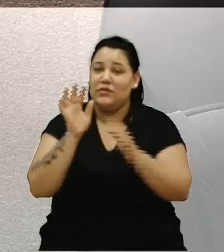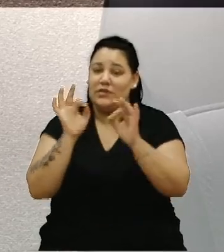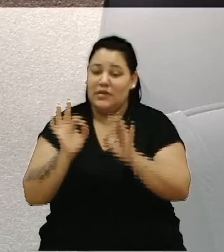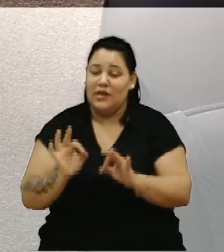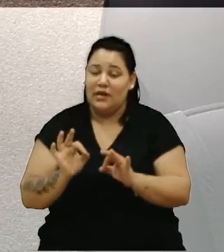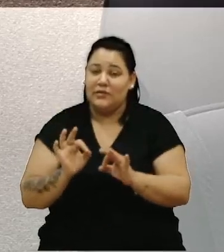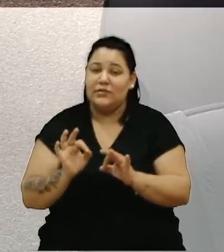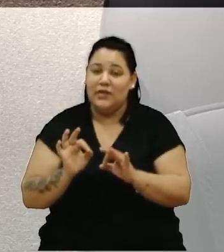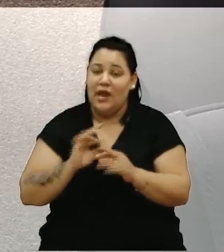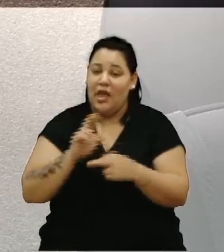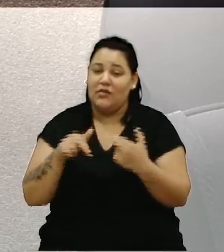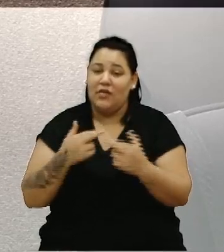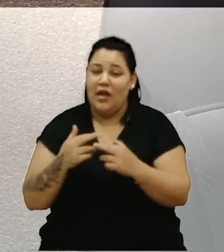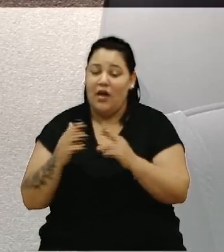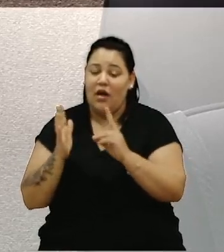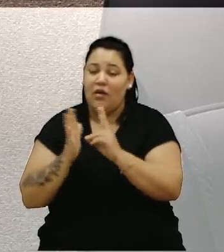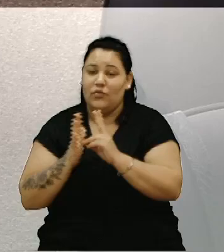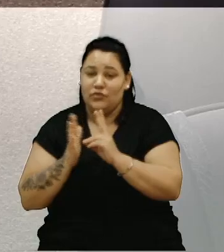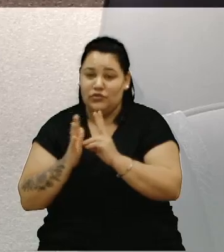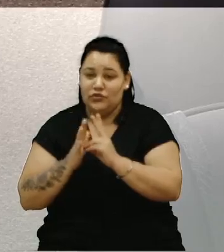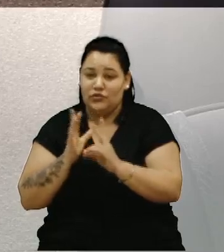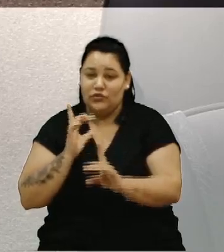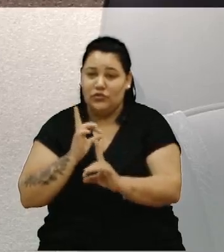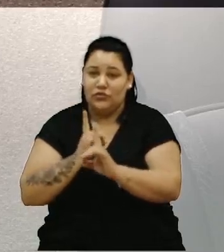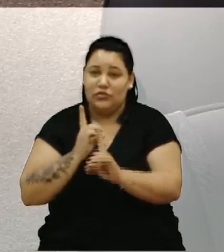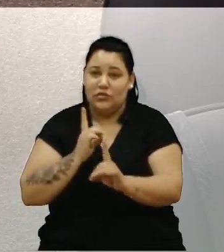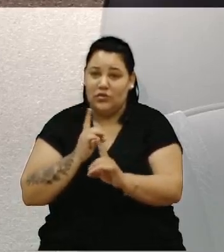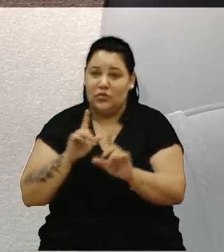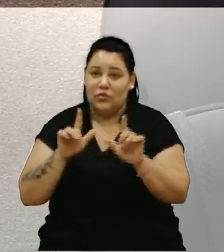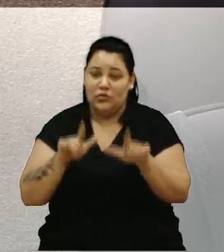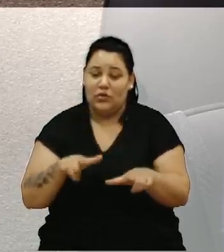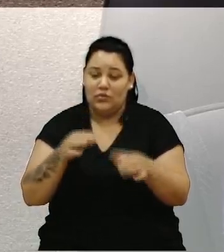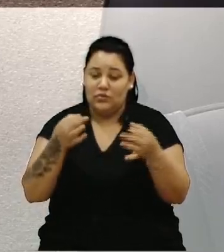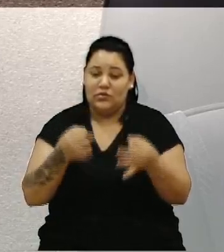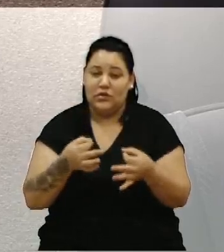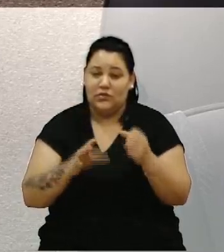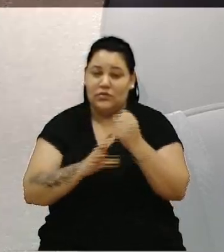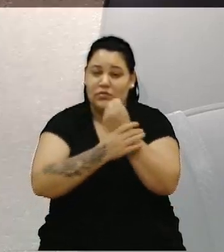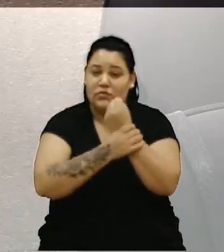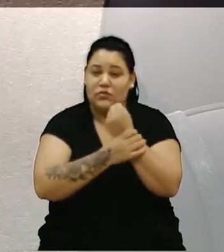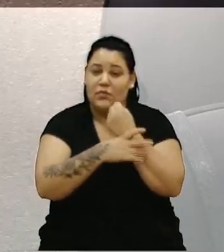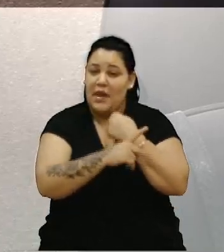índios, né, e encontrar um local seguro e adequado para eles. Em momento oportuno, estarei votando favorável.